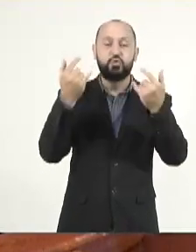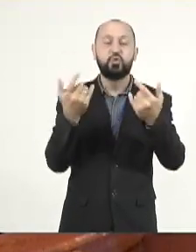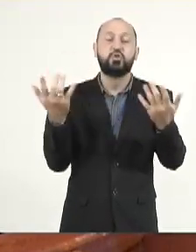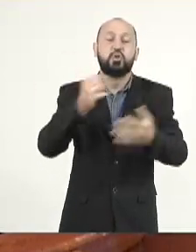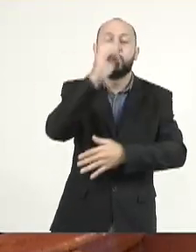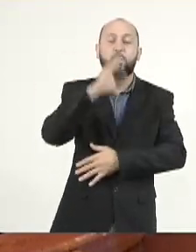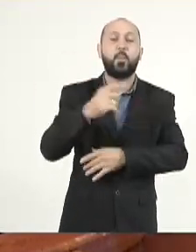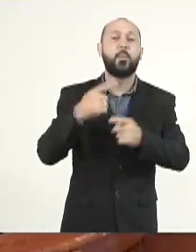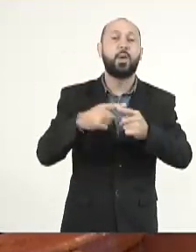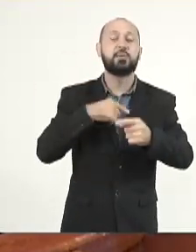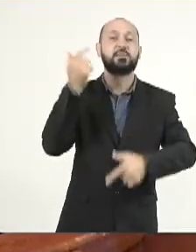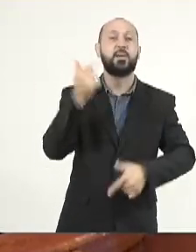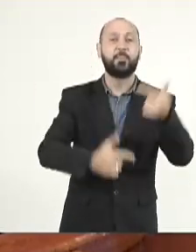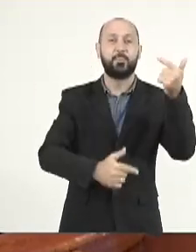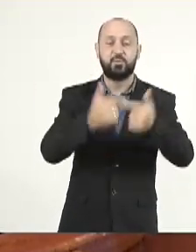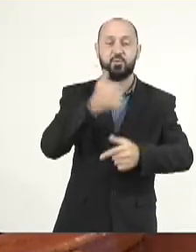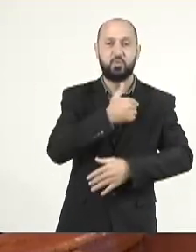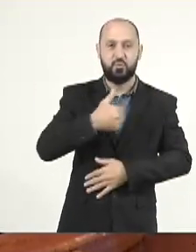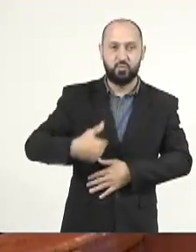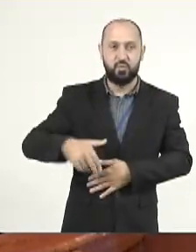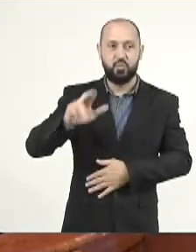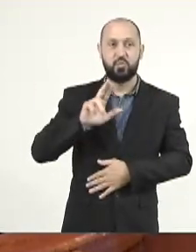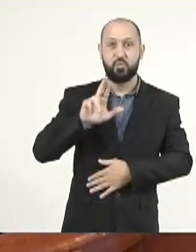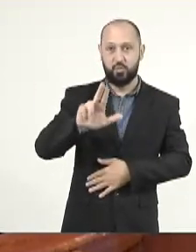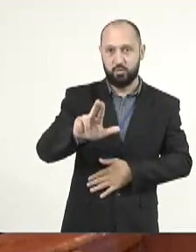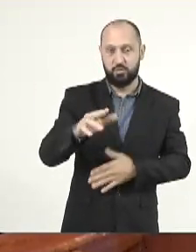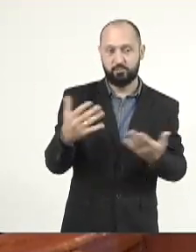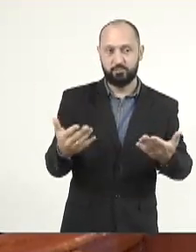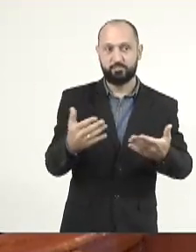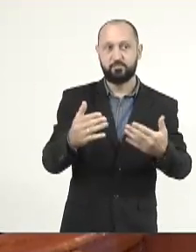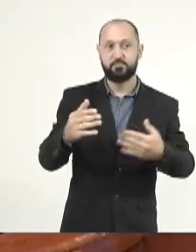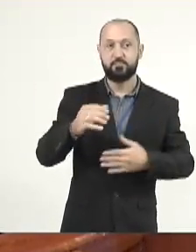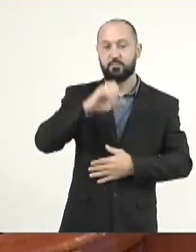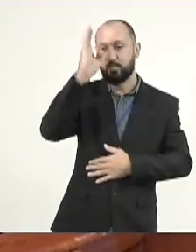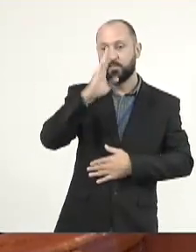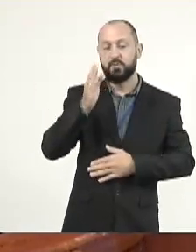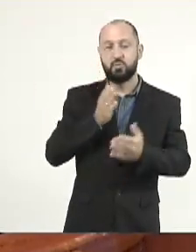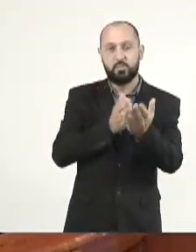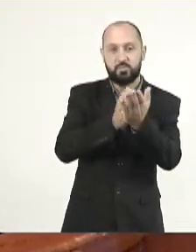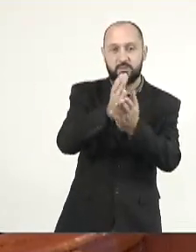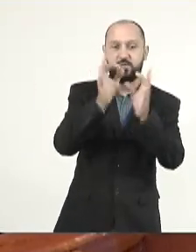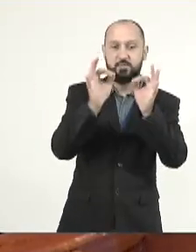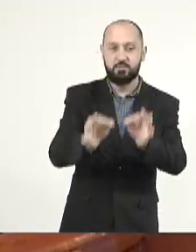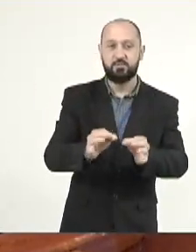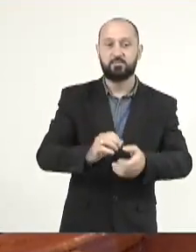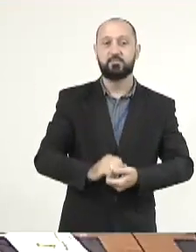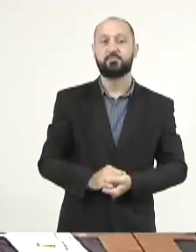graças à política do governo do presidente Lula. Brasil no rumo certo.